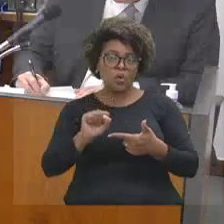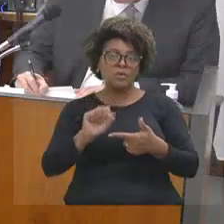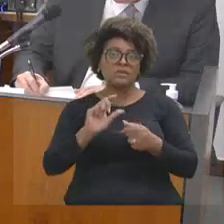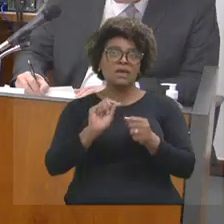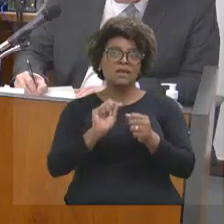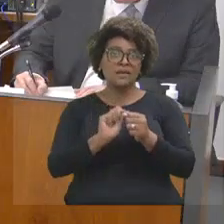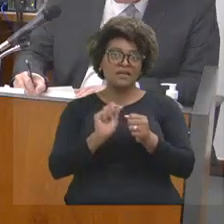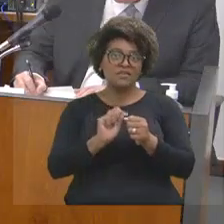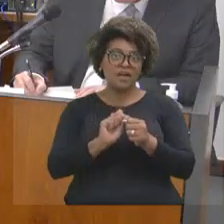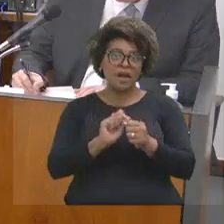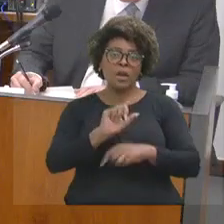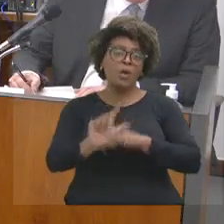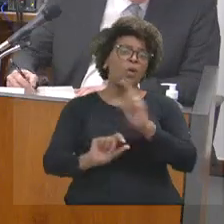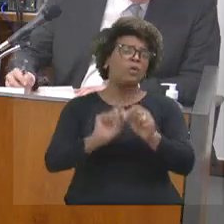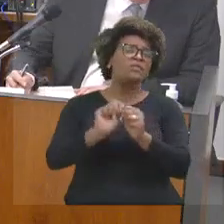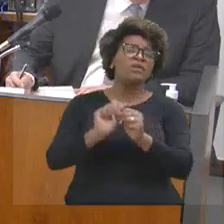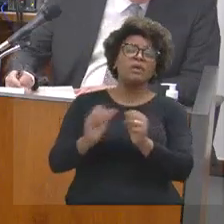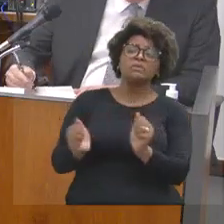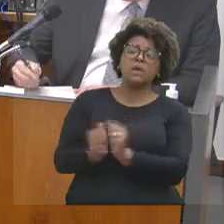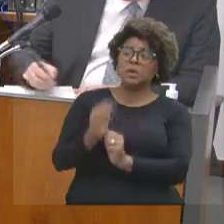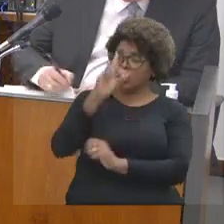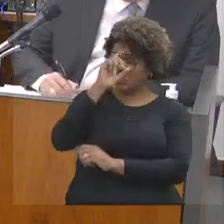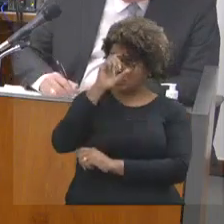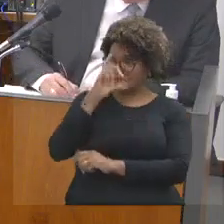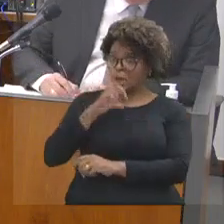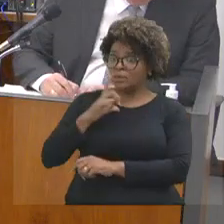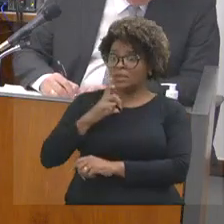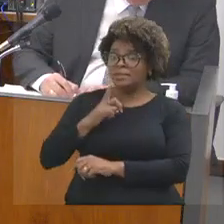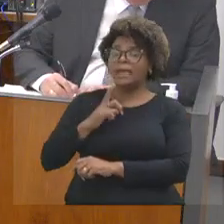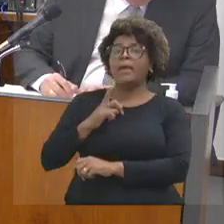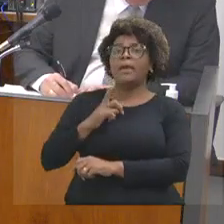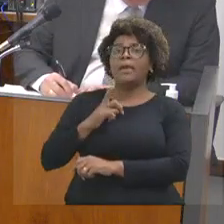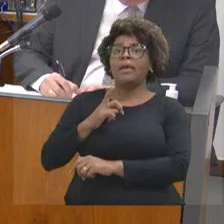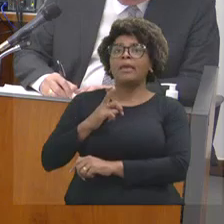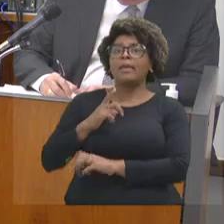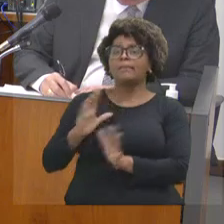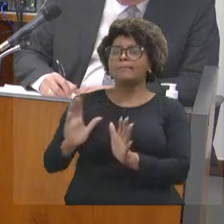com hospitais que tenham a produção